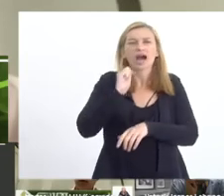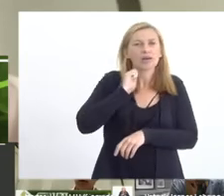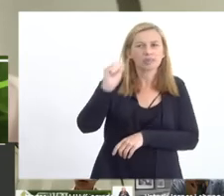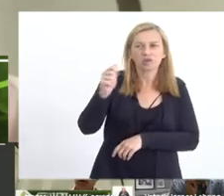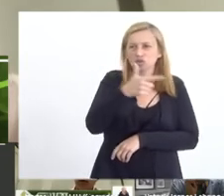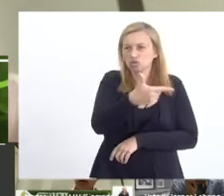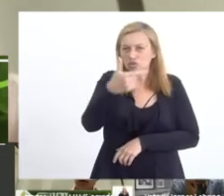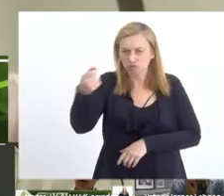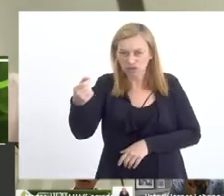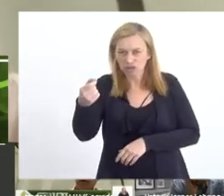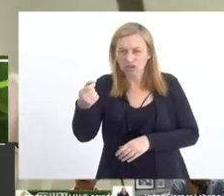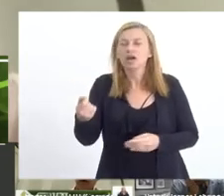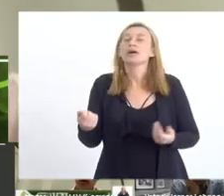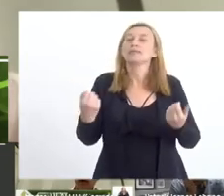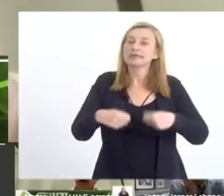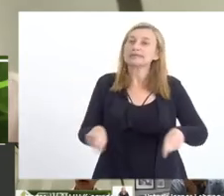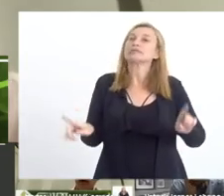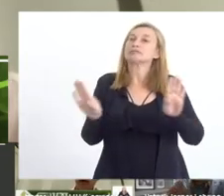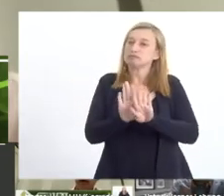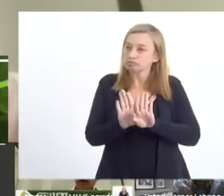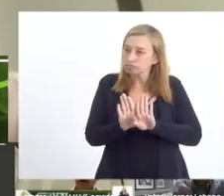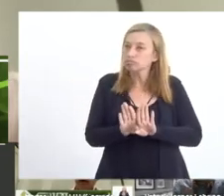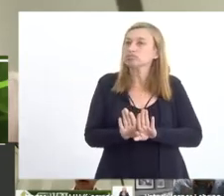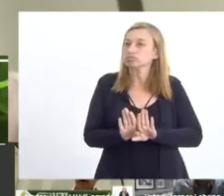de 2020, nós tivemos que fechar